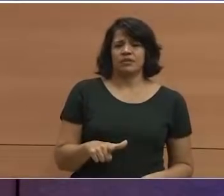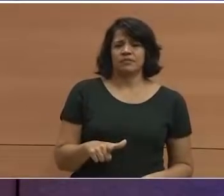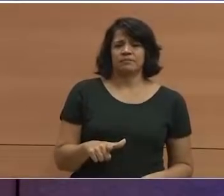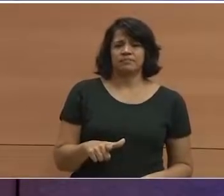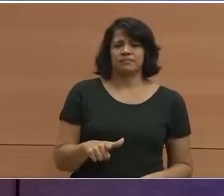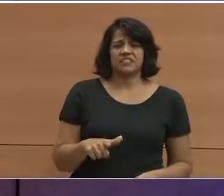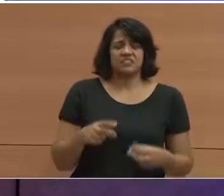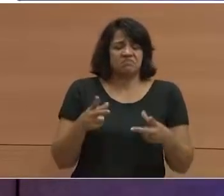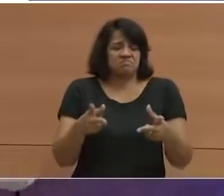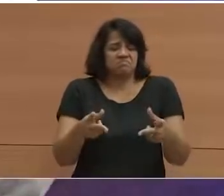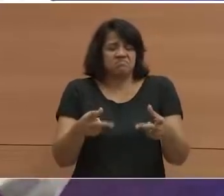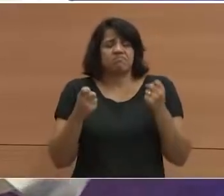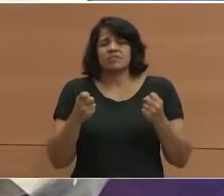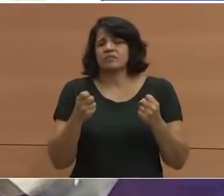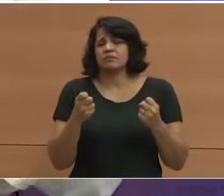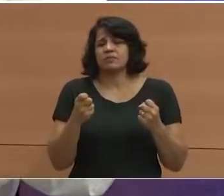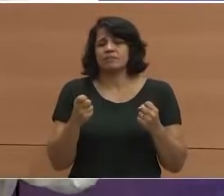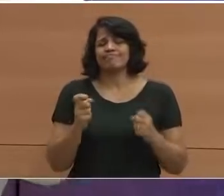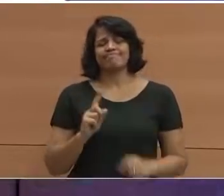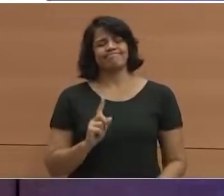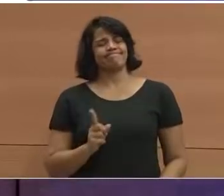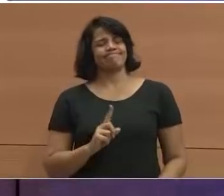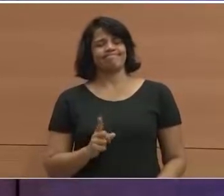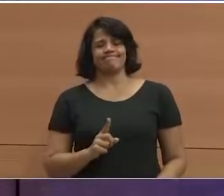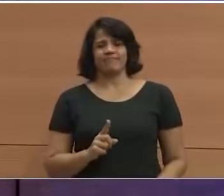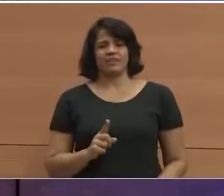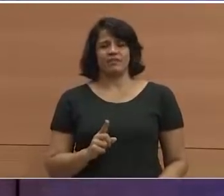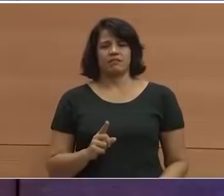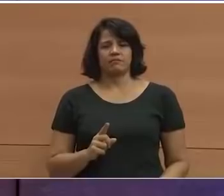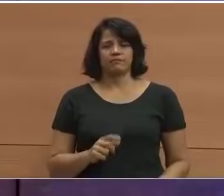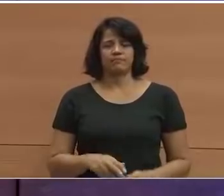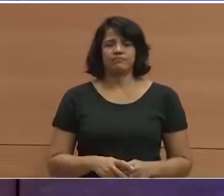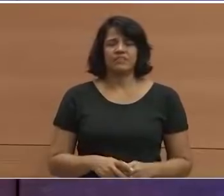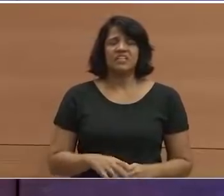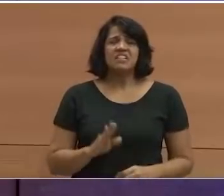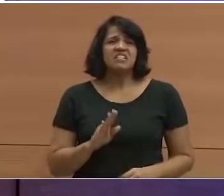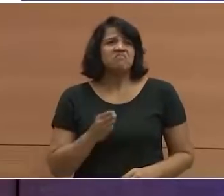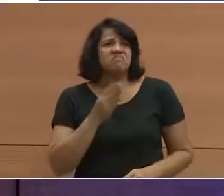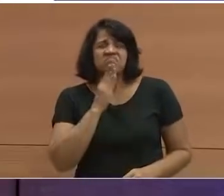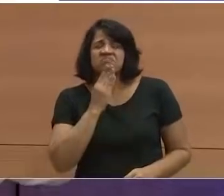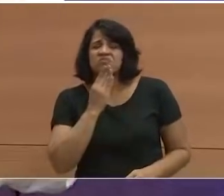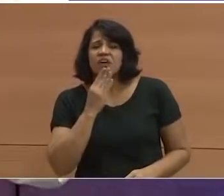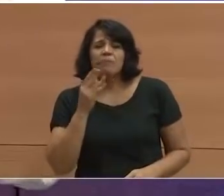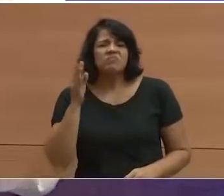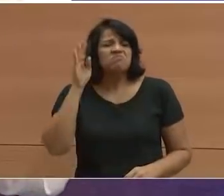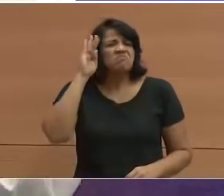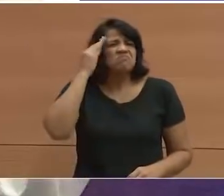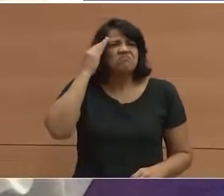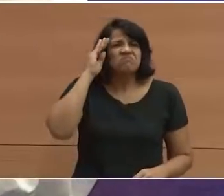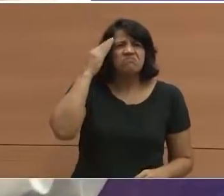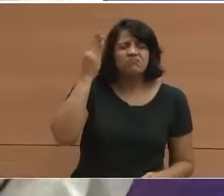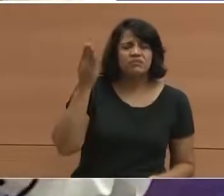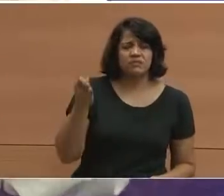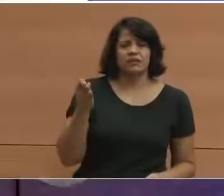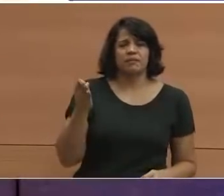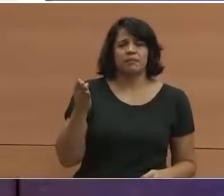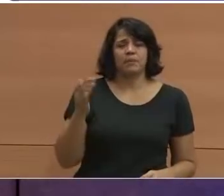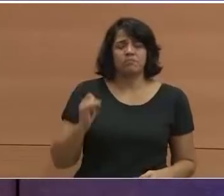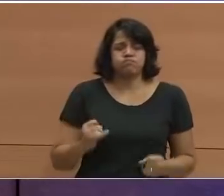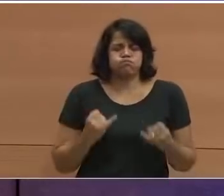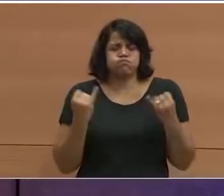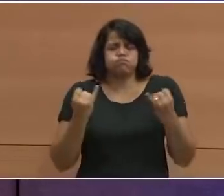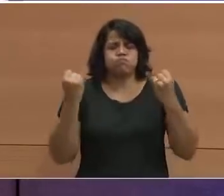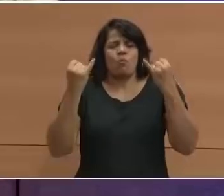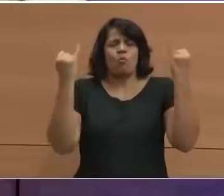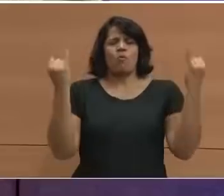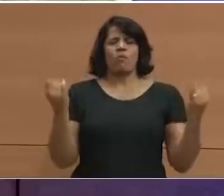essa ciência, esse conhecimento da importância da liderança na obra do Senhor. Foi isso,